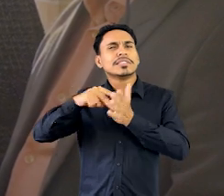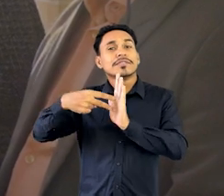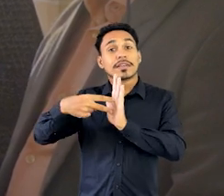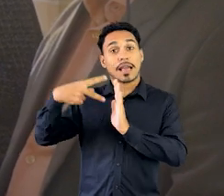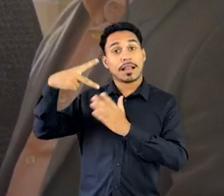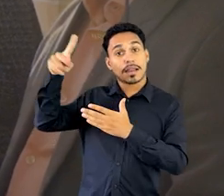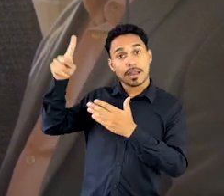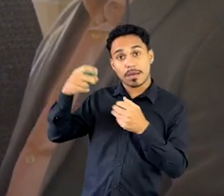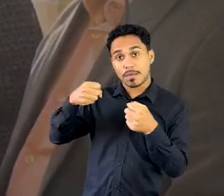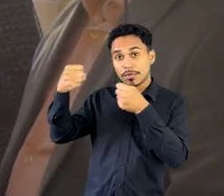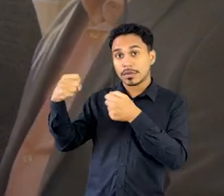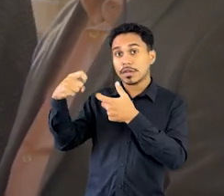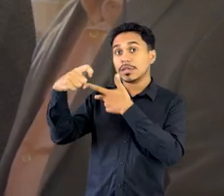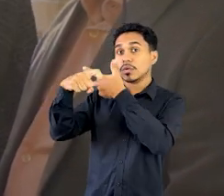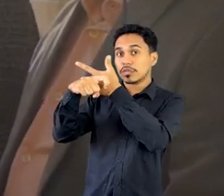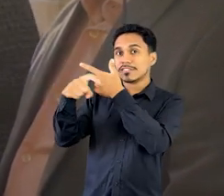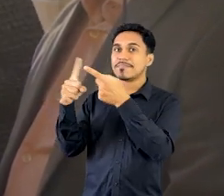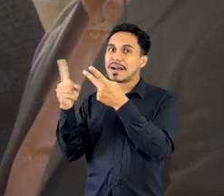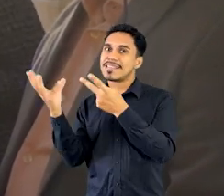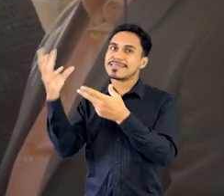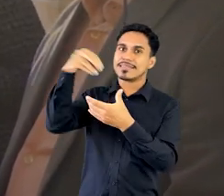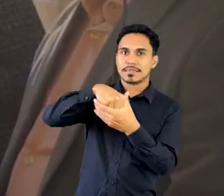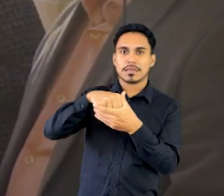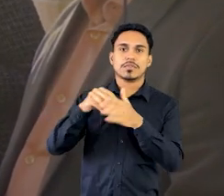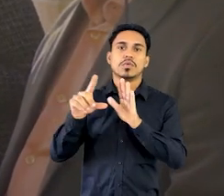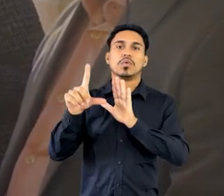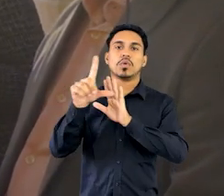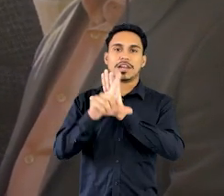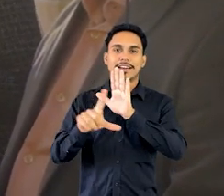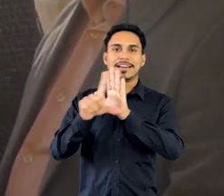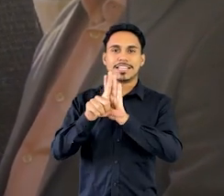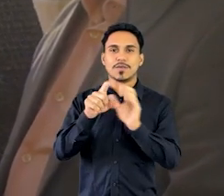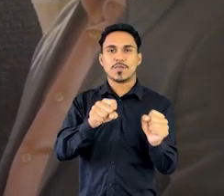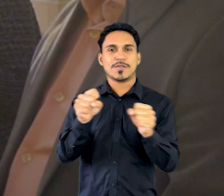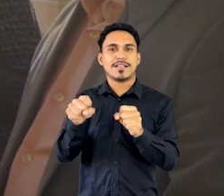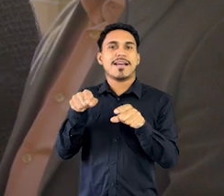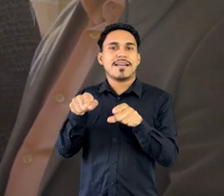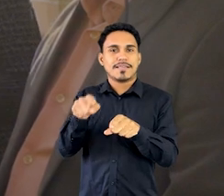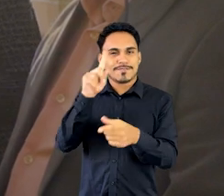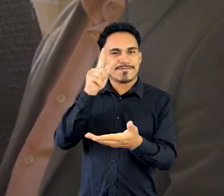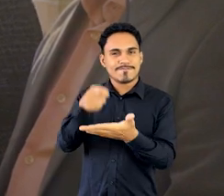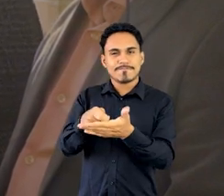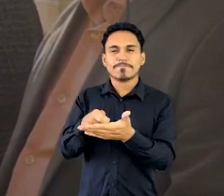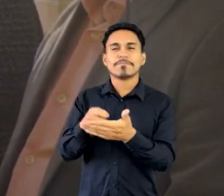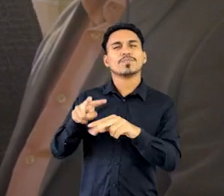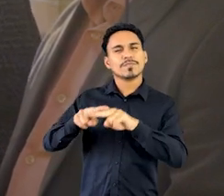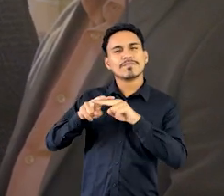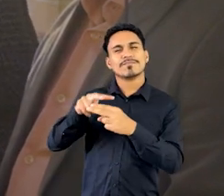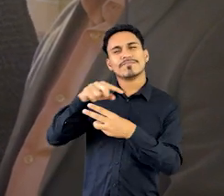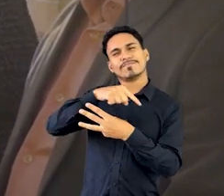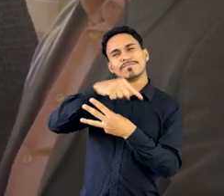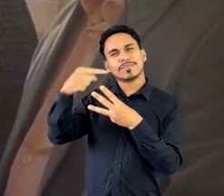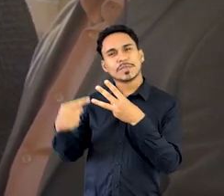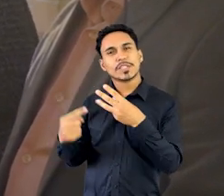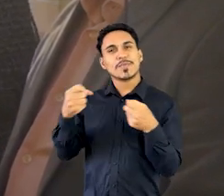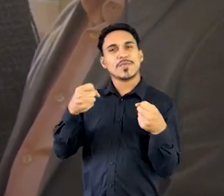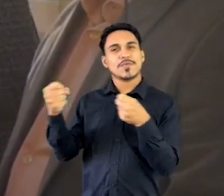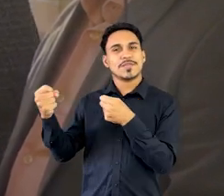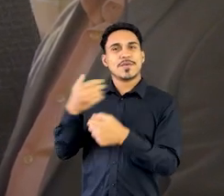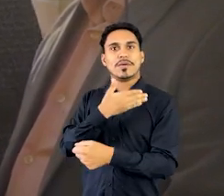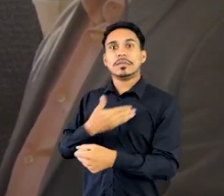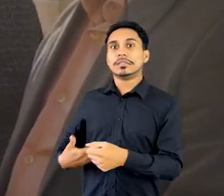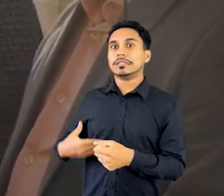feitas pelo executivo Mas elas são deliberadas no legislativo né então hoje o Congresso Nacional ele tem um poder muito grande nessa